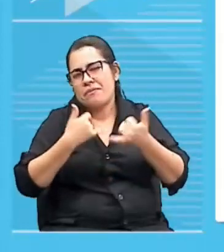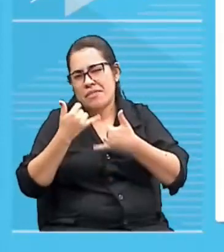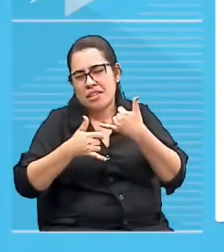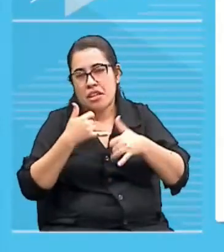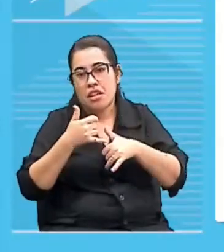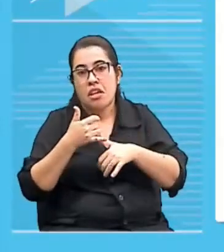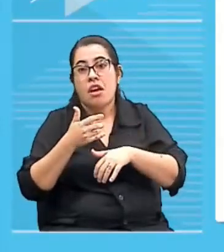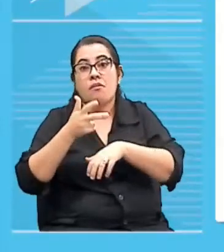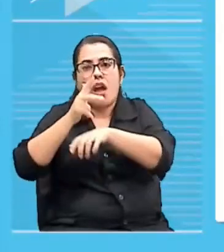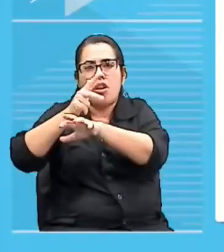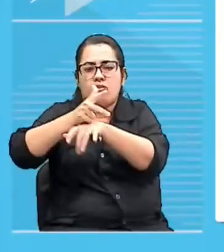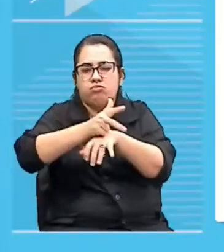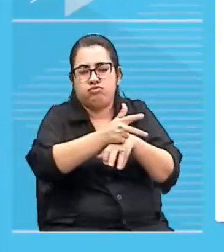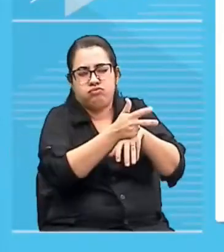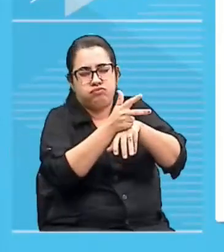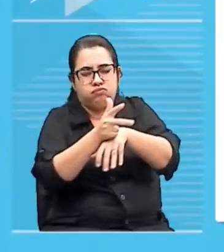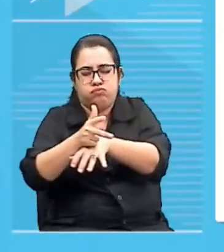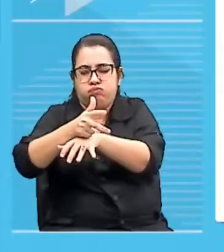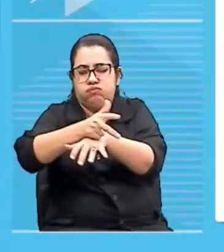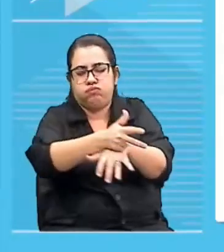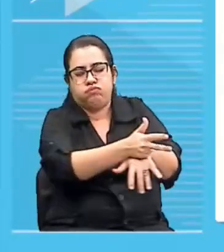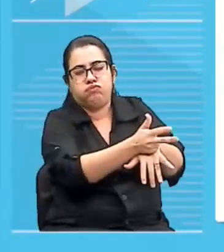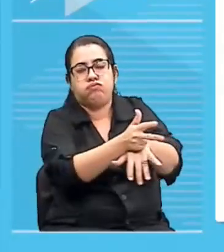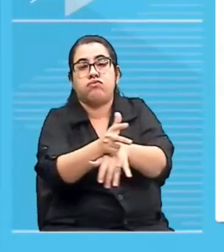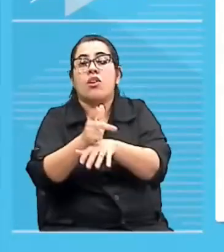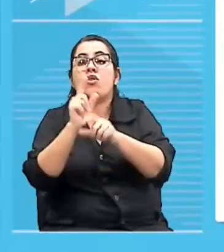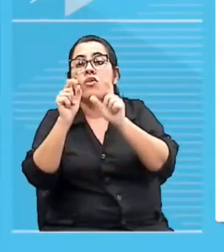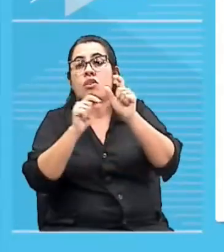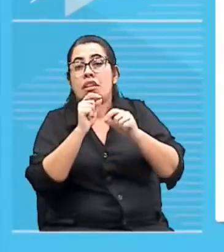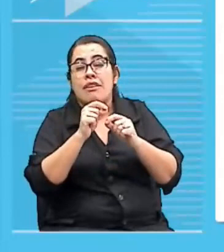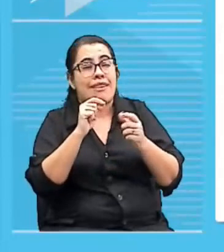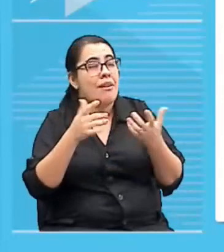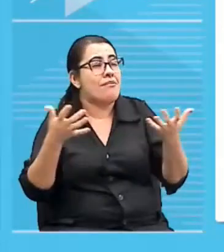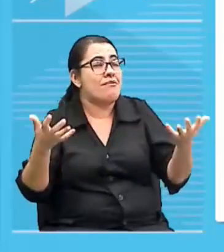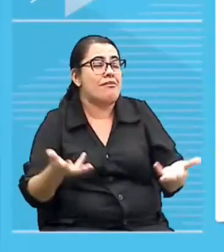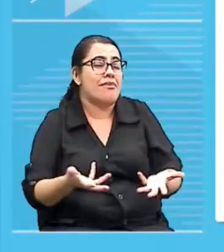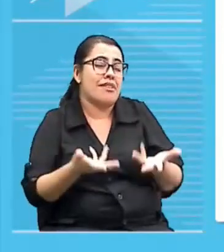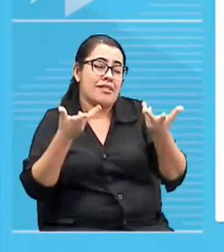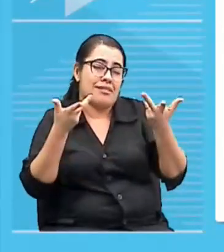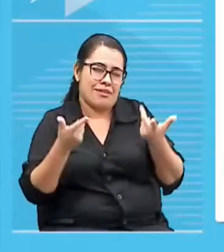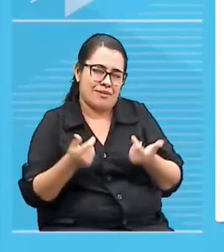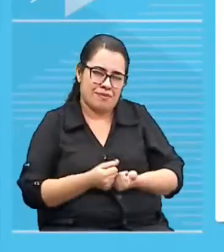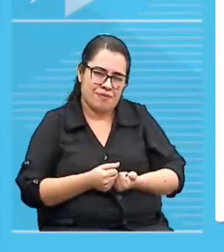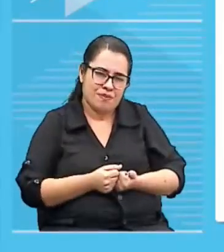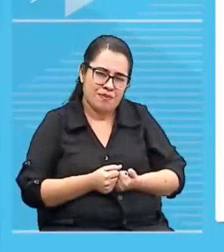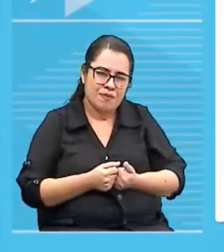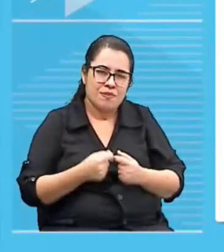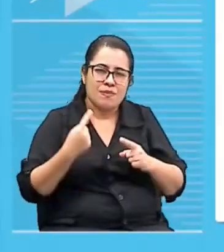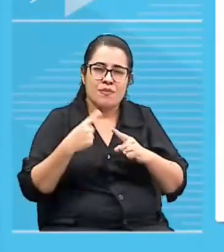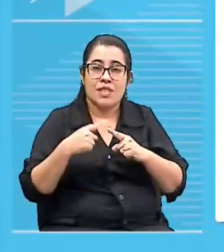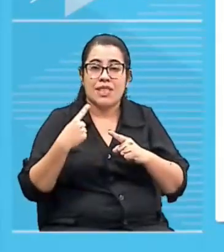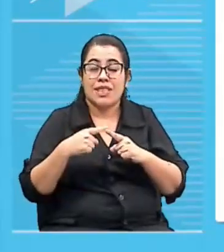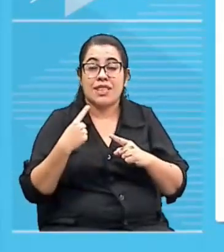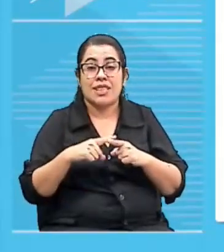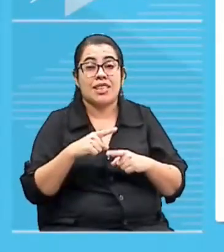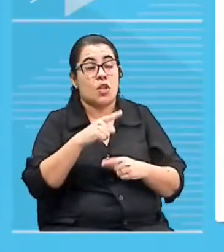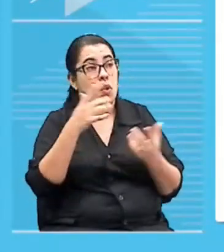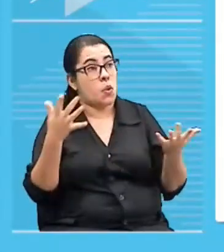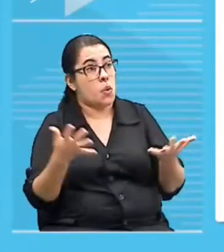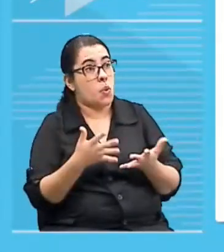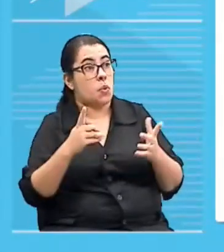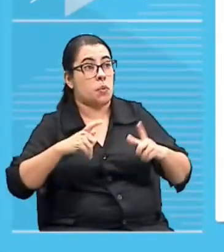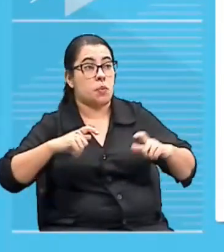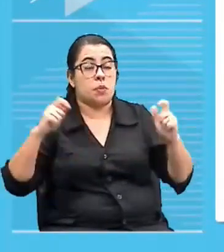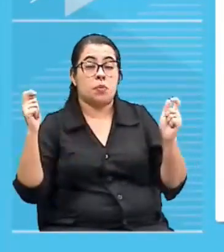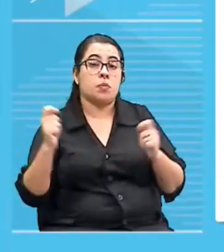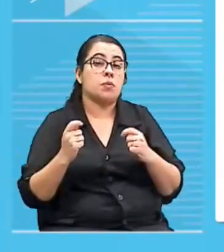a robótica hoje, utilizando drones, ela é algo fantástico, porque primeiro, esses drones hoje eles